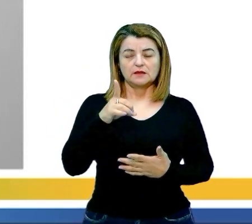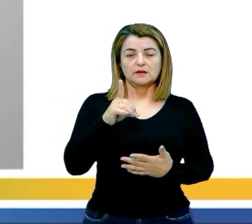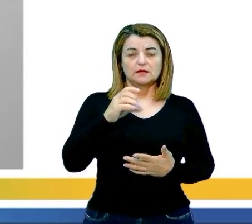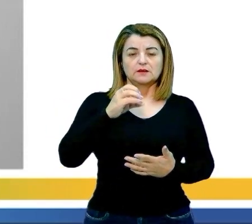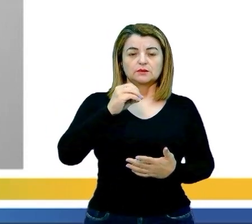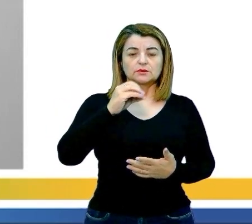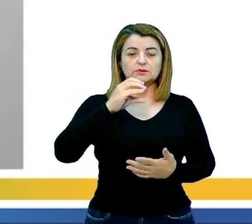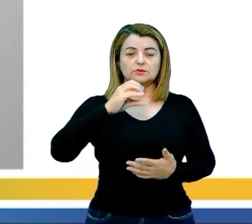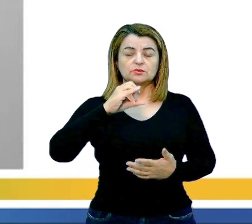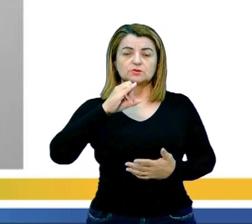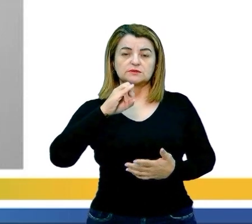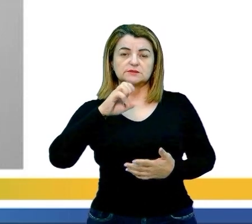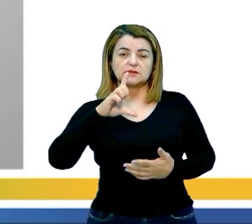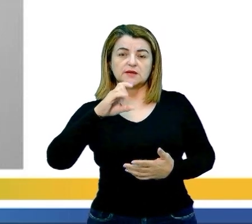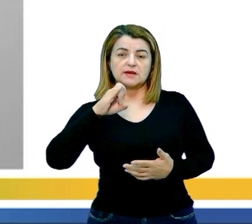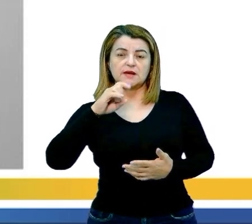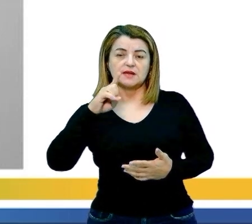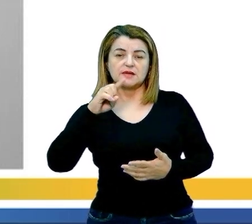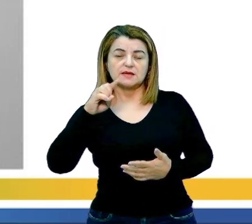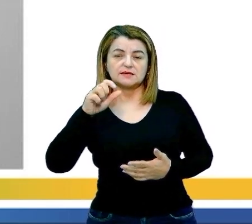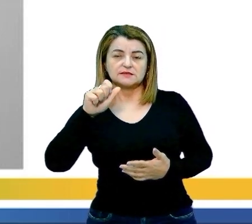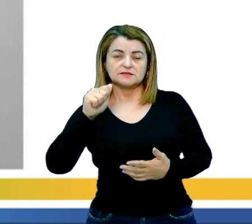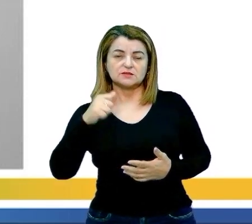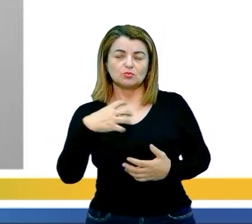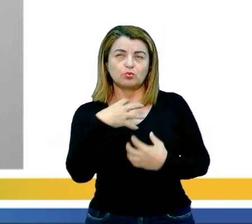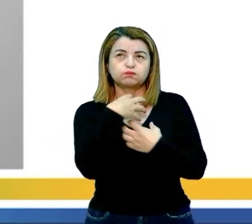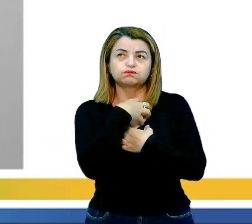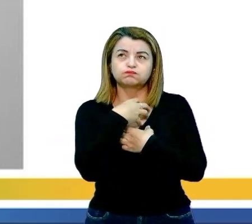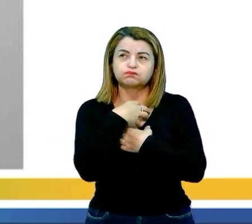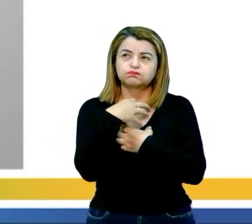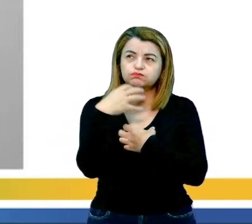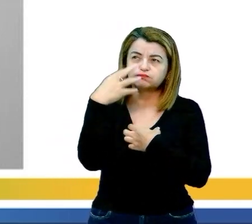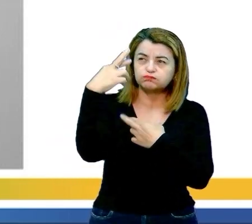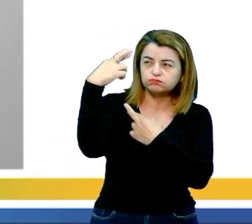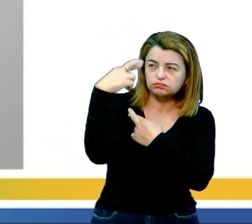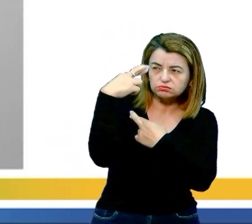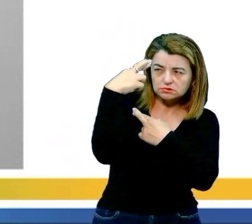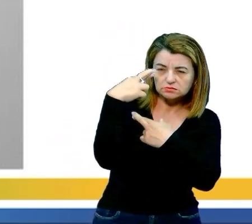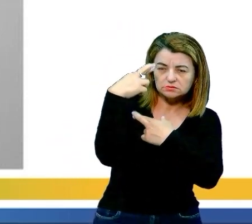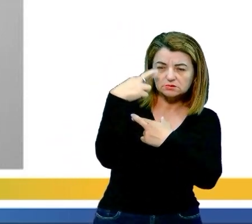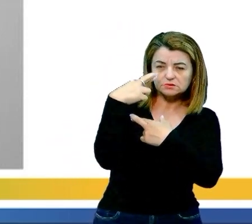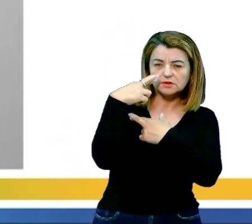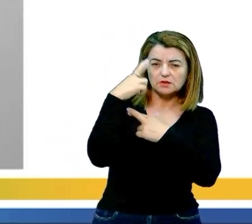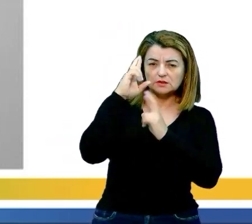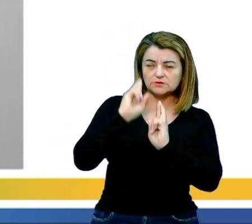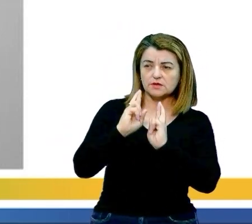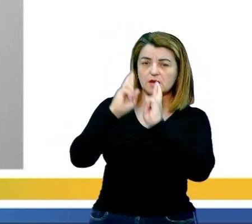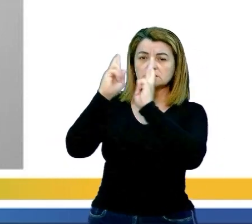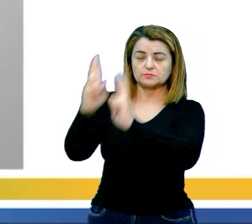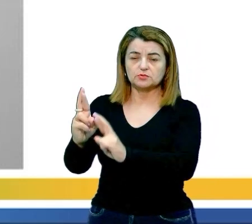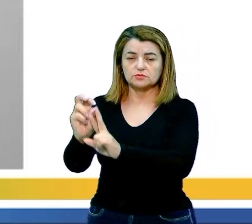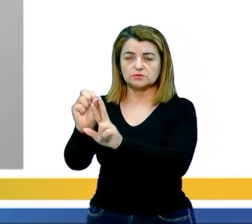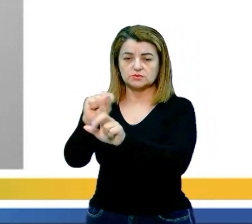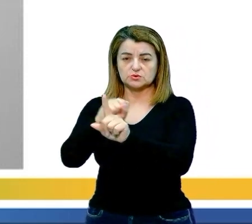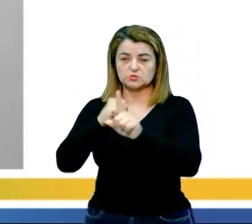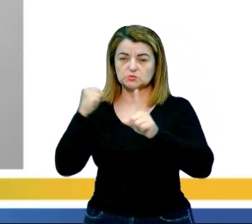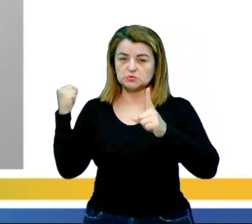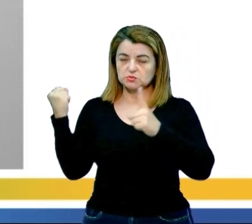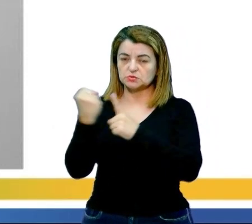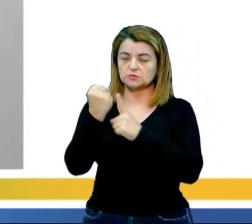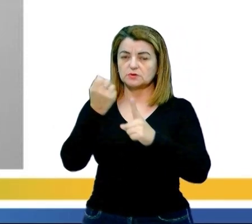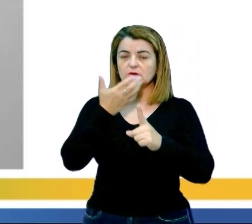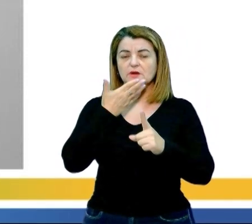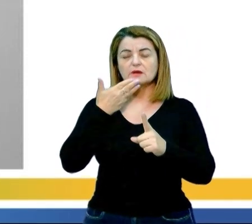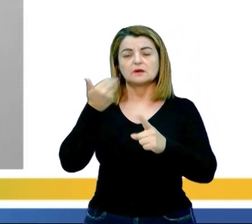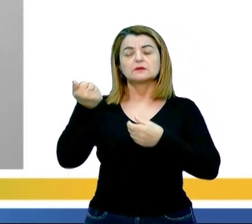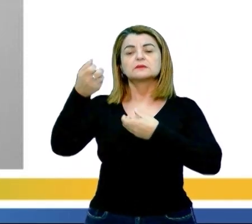mais produtivos. Então, quando a gente se sente vigiado e disciplinado, a gente responde à sociedade de forma